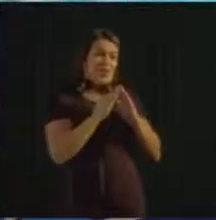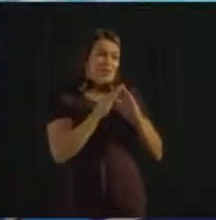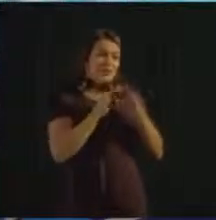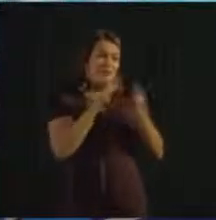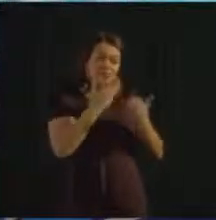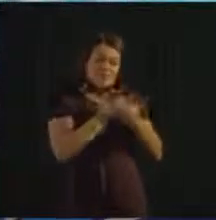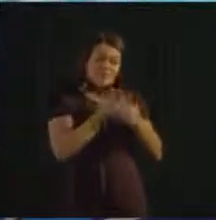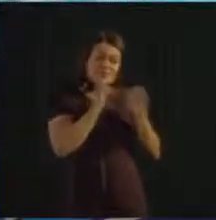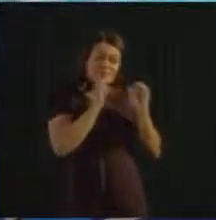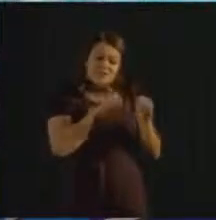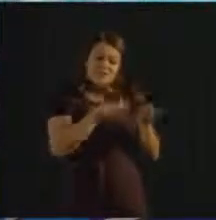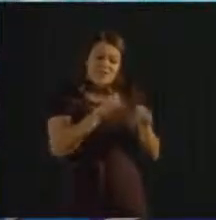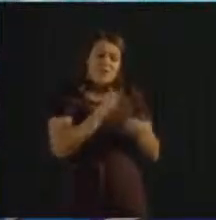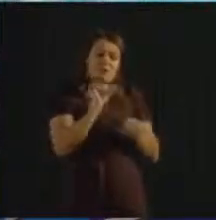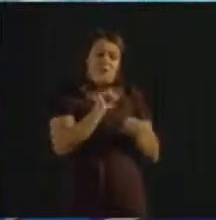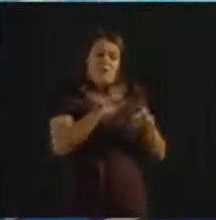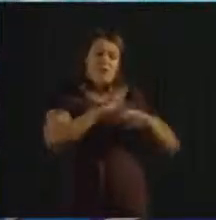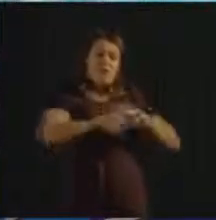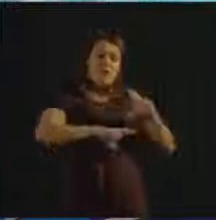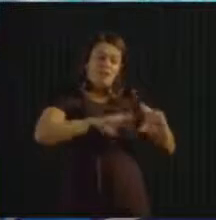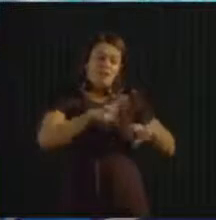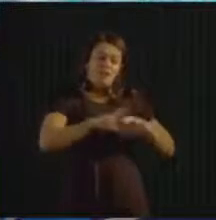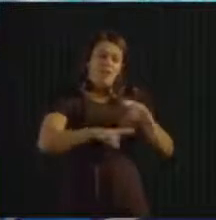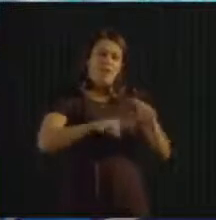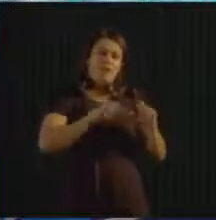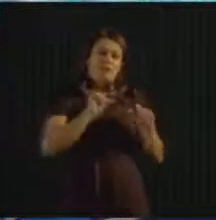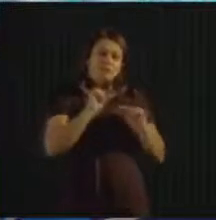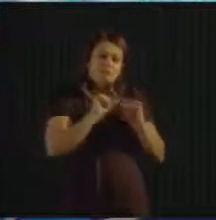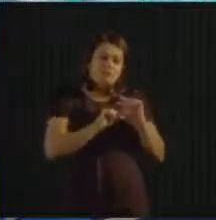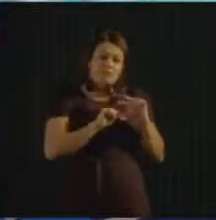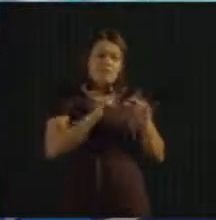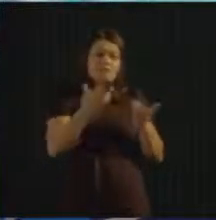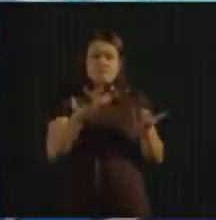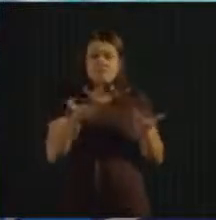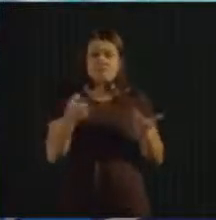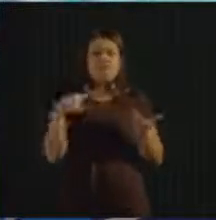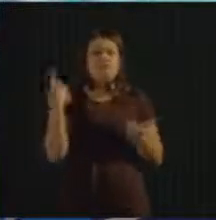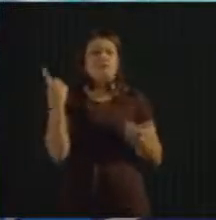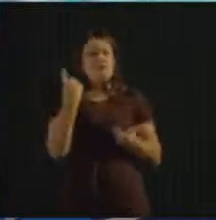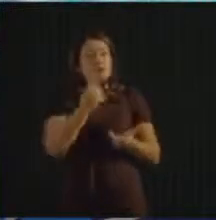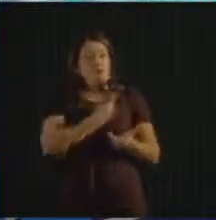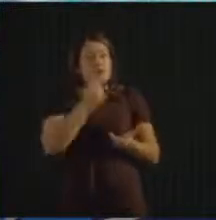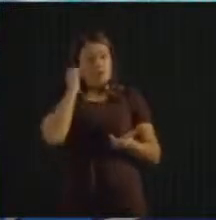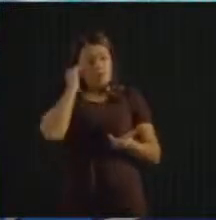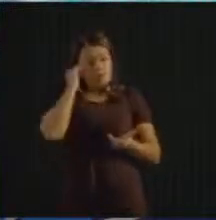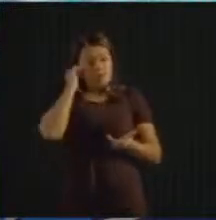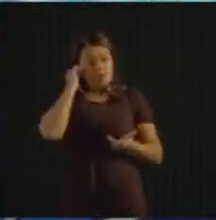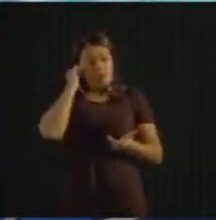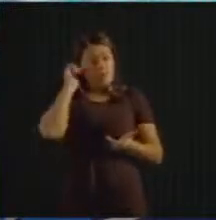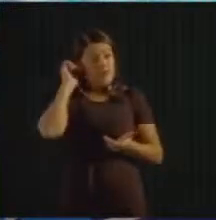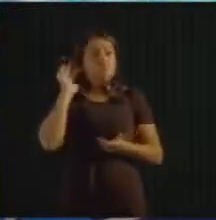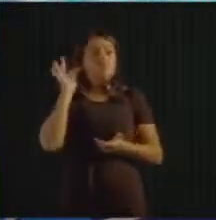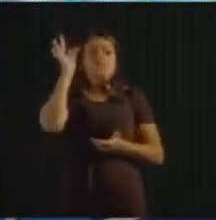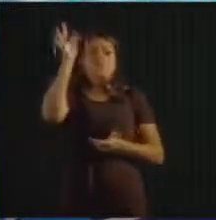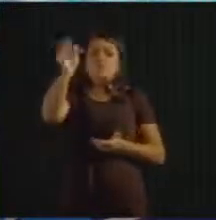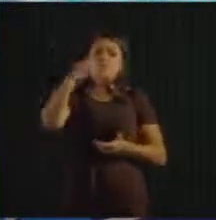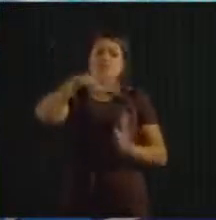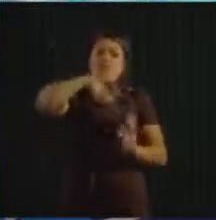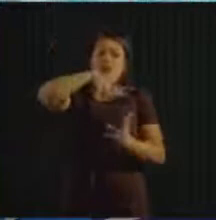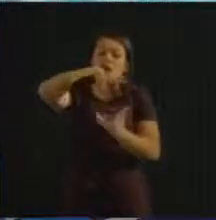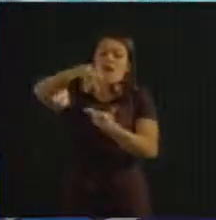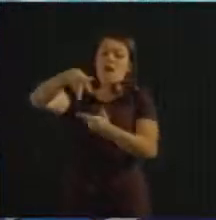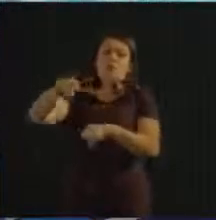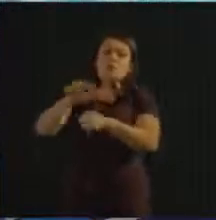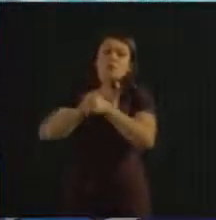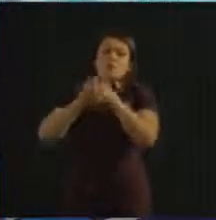essa goiaba, que eu costumo falar, que nós estamos vivendo nela, que é o planeta Terra, os bichinhos somos nós, e nós estamos produzindo lixo. E vai